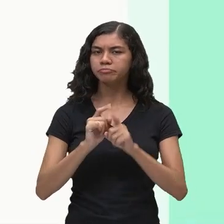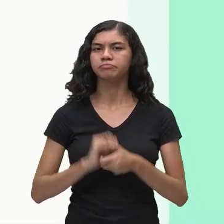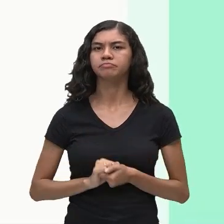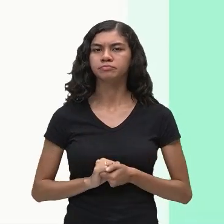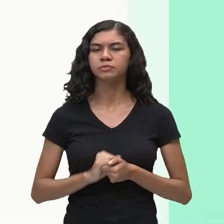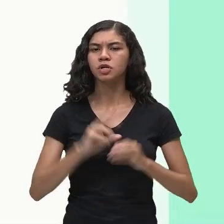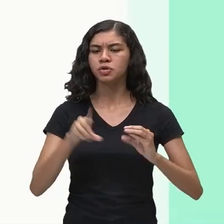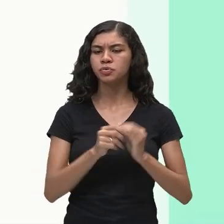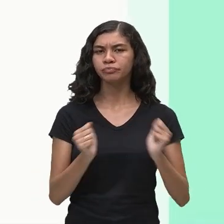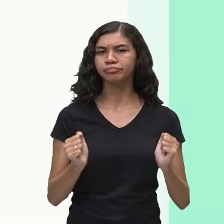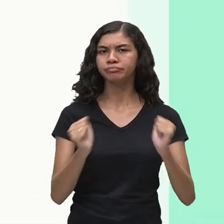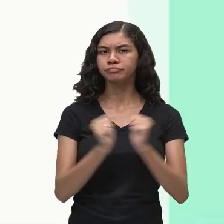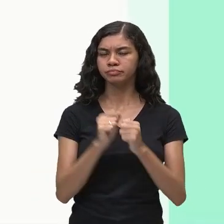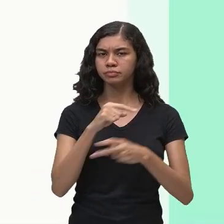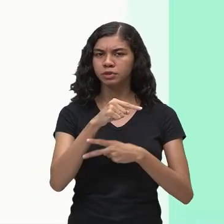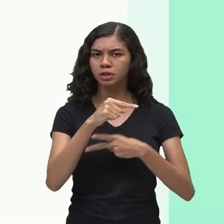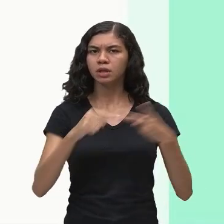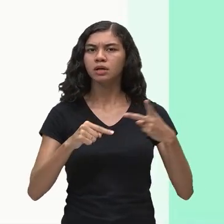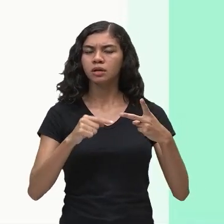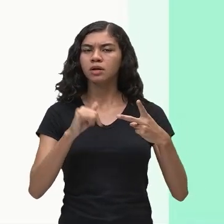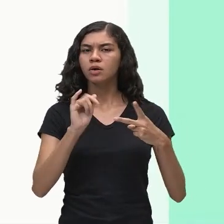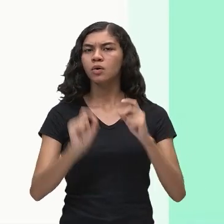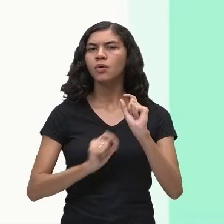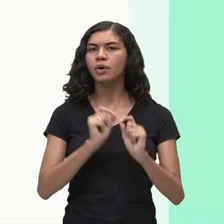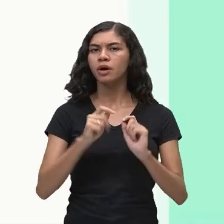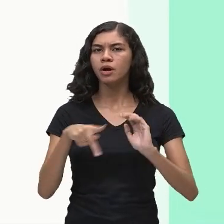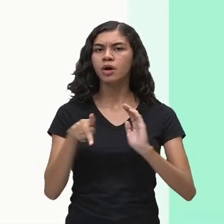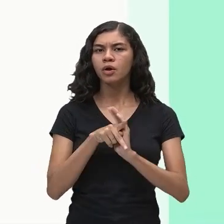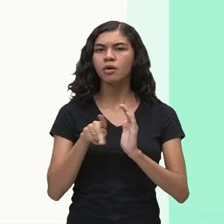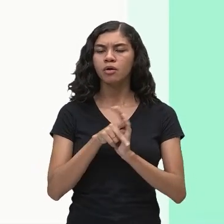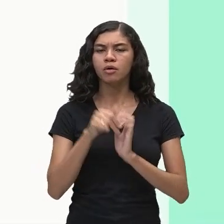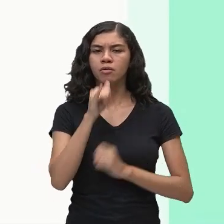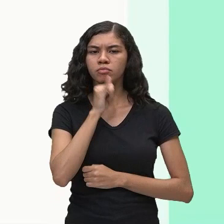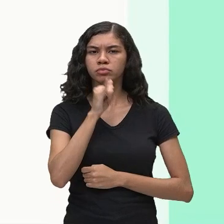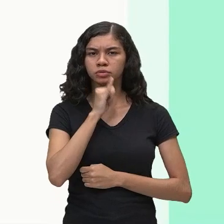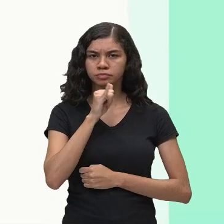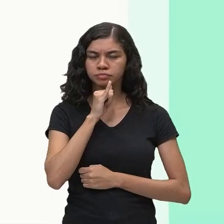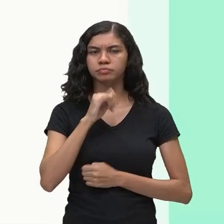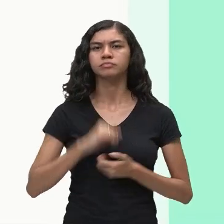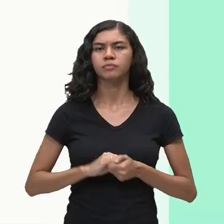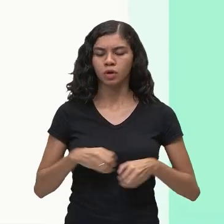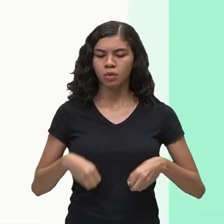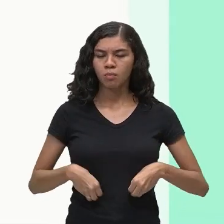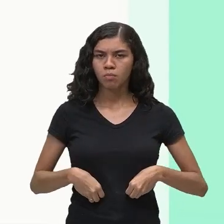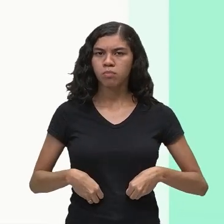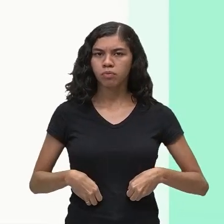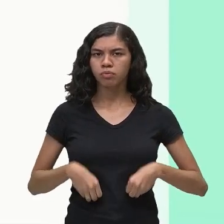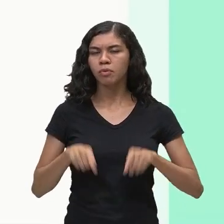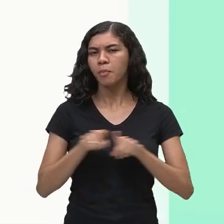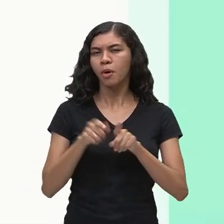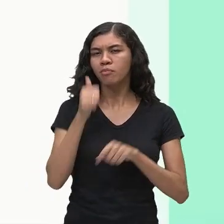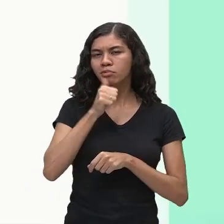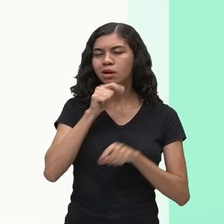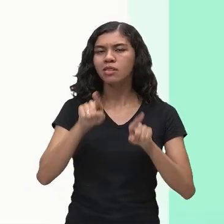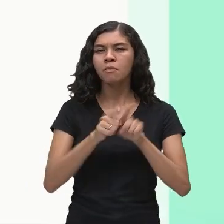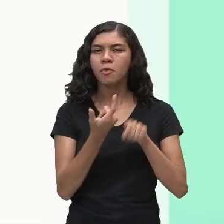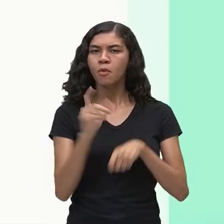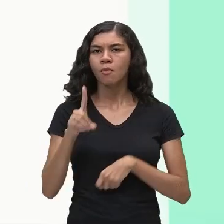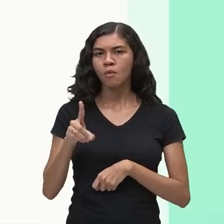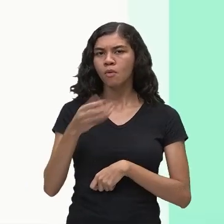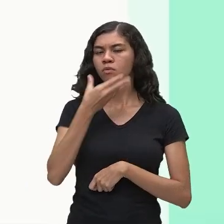folículo estimulante, promovem o crescimento e a função das gônadas, que são os ovários e os testículos. Temos ainda